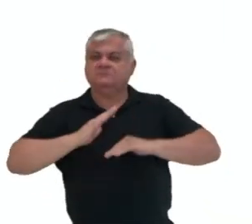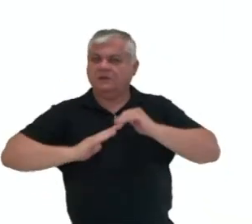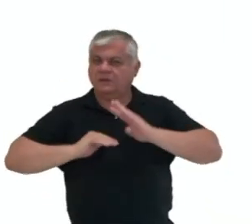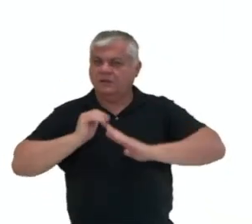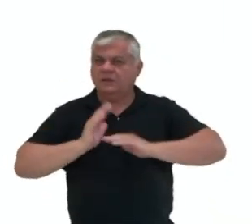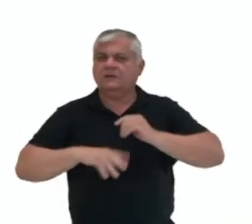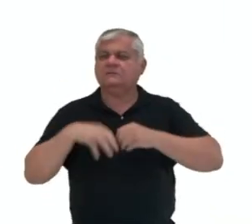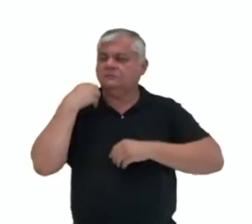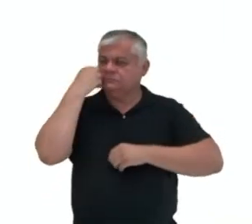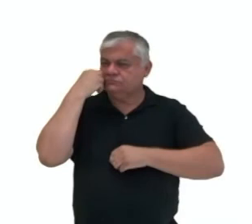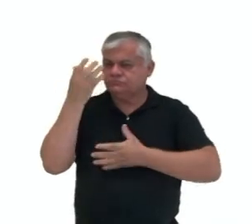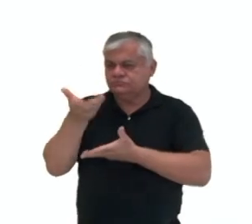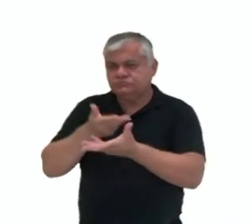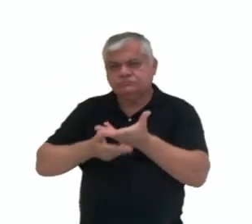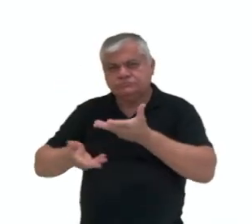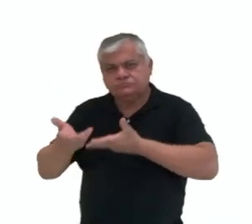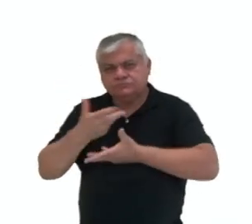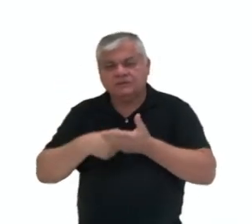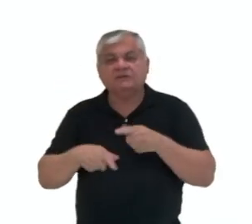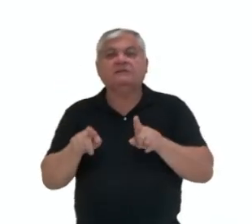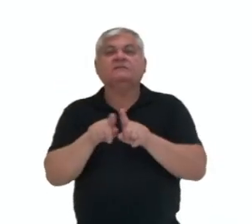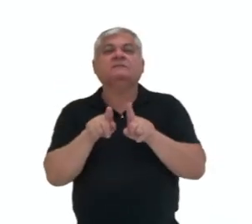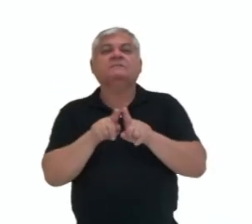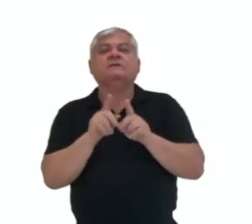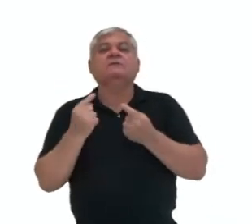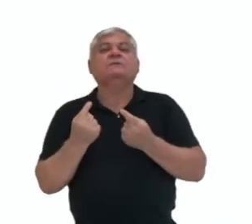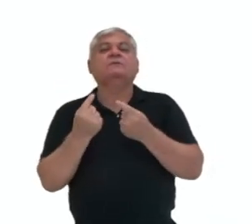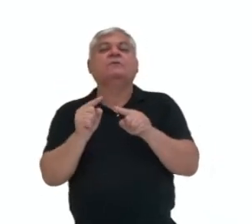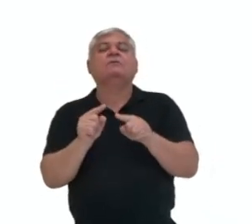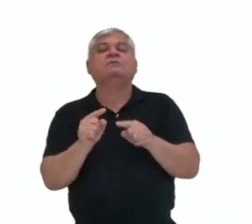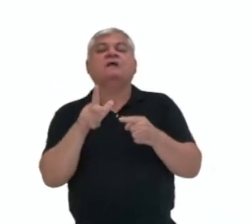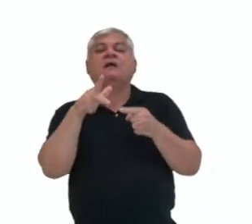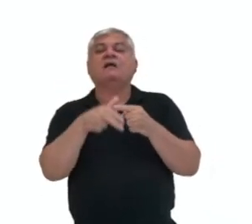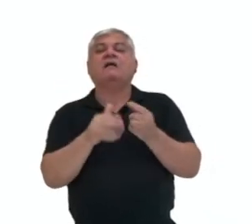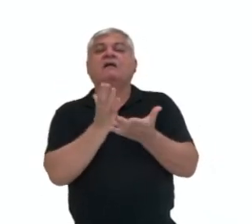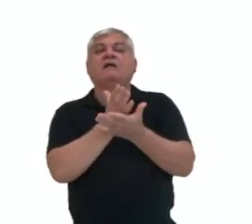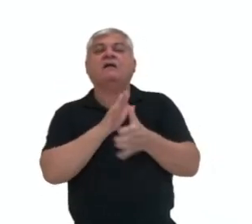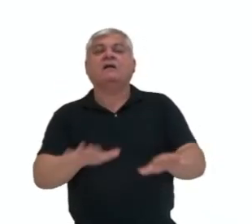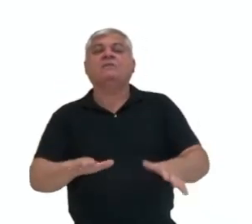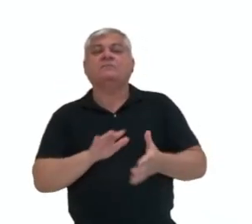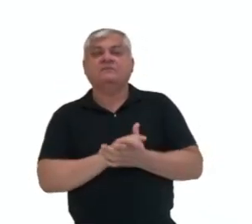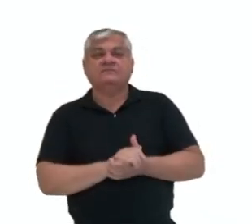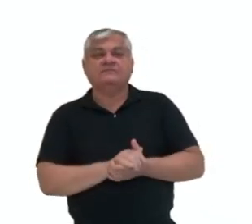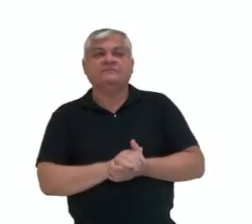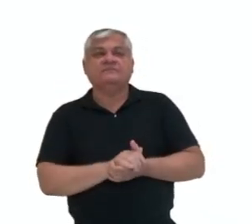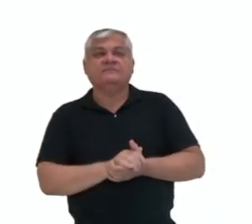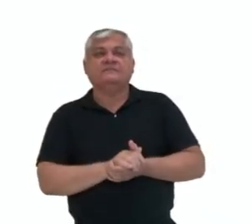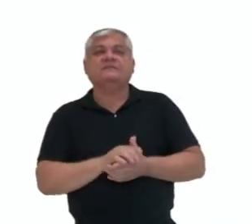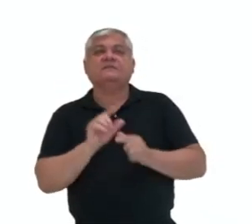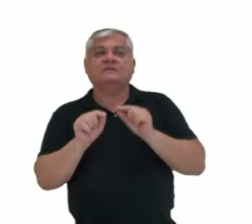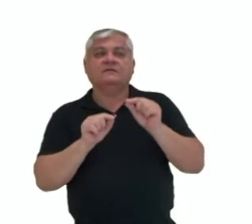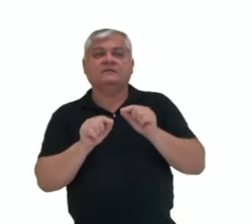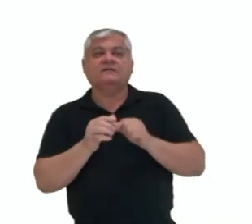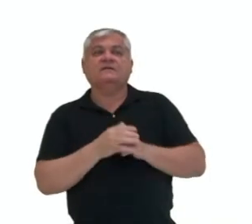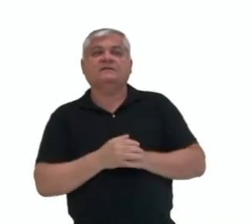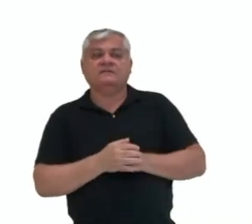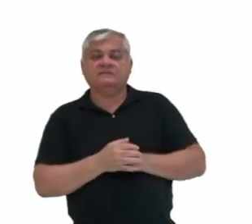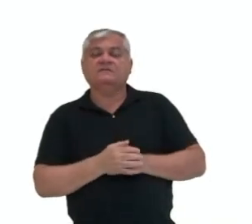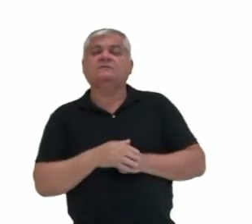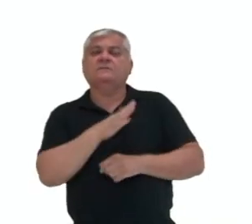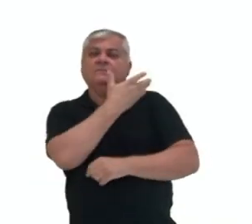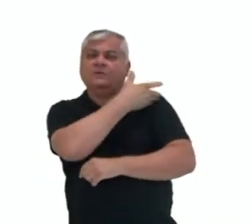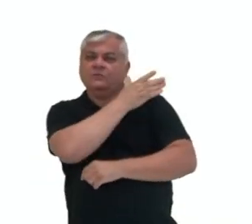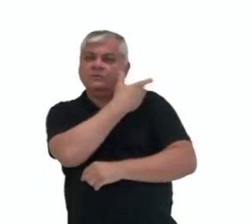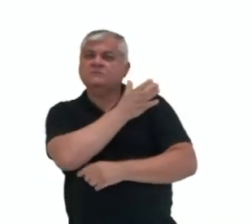prática, bem real. E combate o quê? o que nós estamos colocando aqui, ó, o